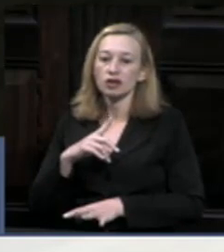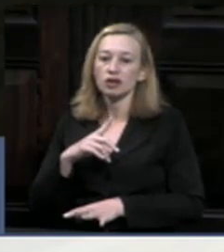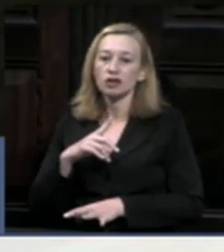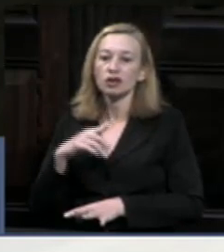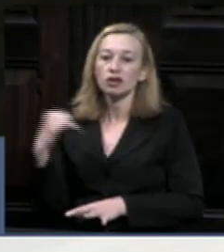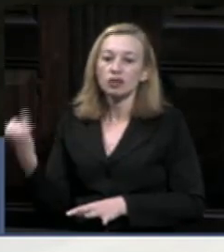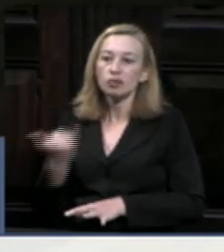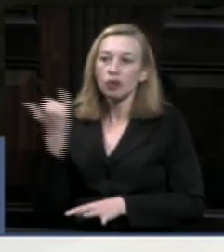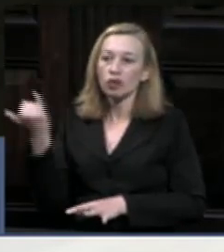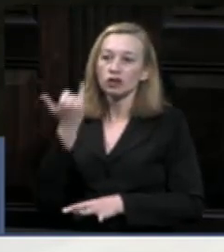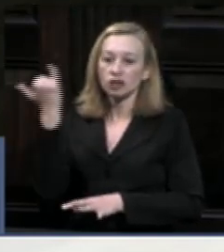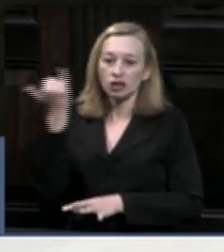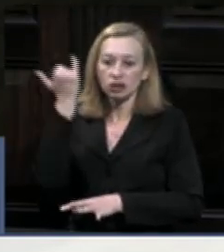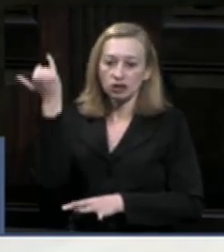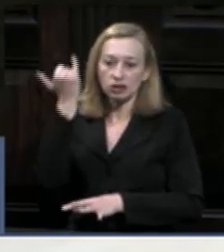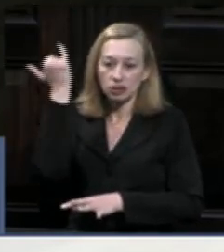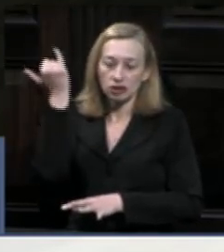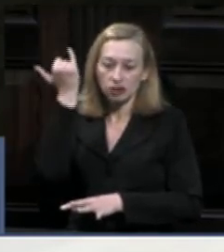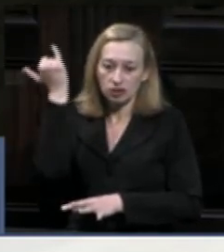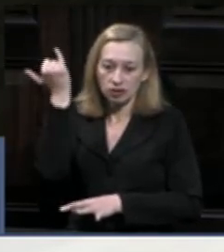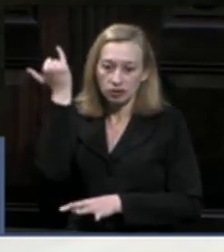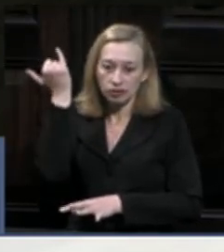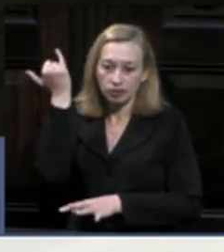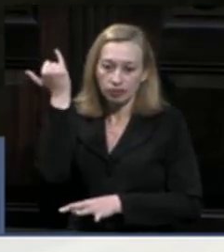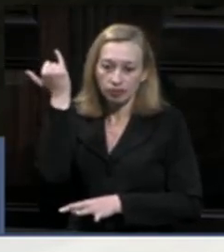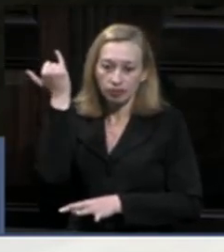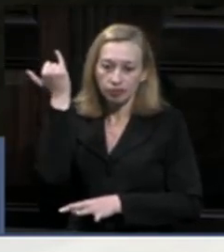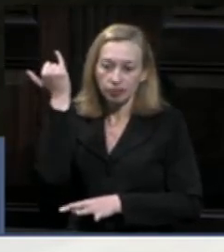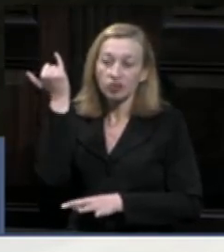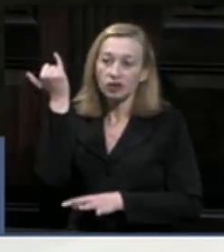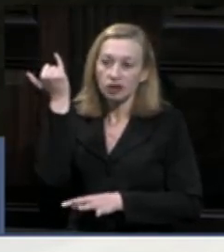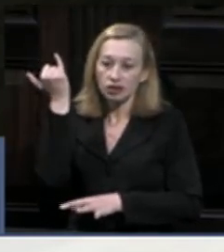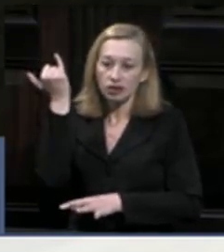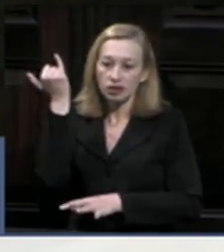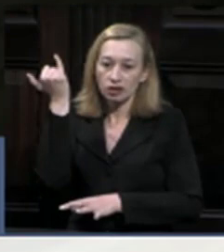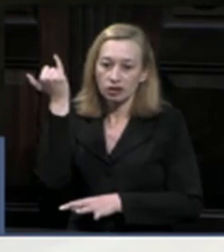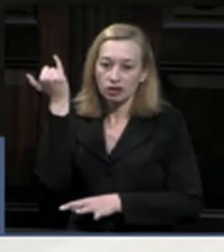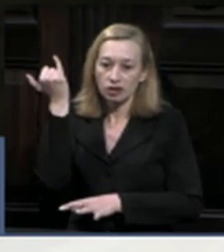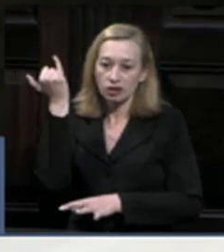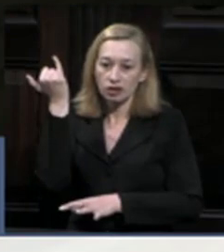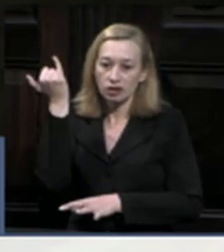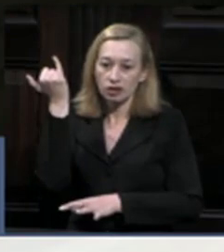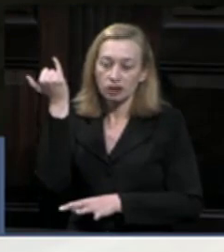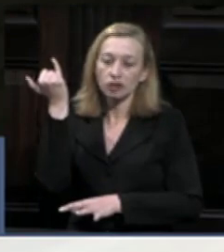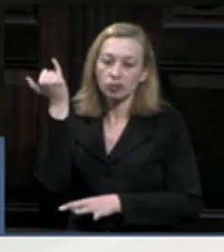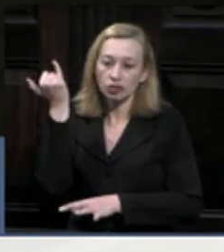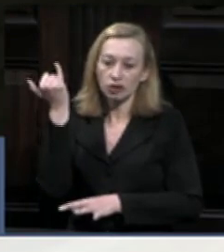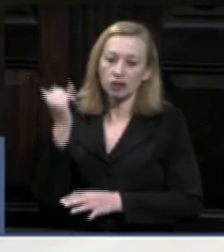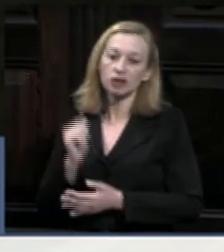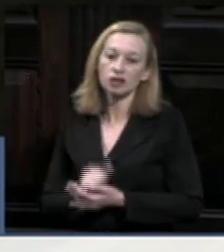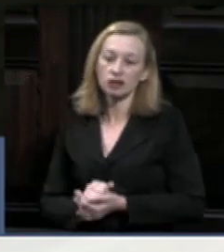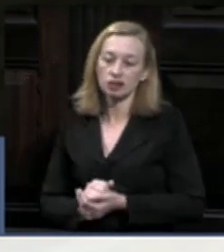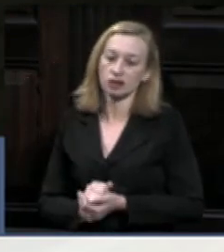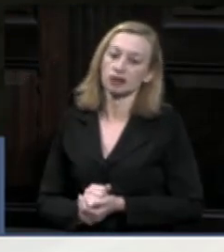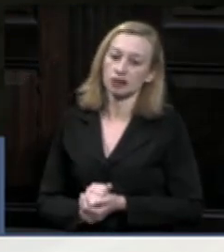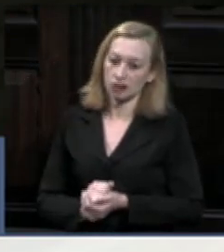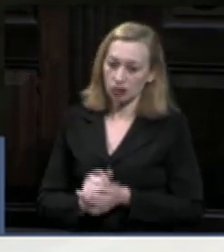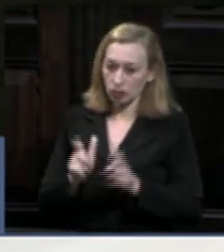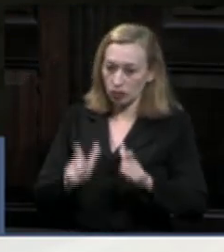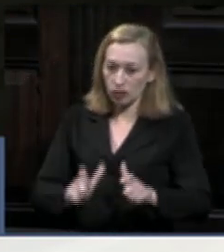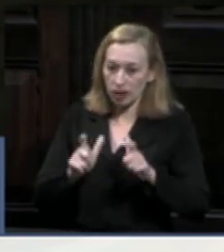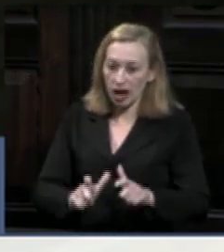culturais e agora está lá precisando de uma atenção já que o